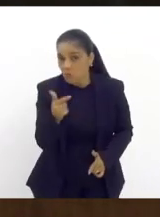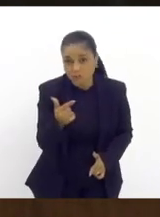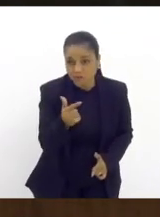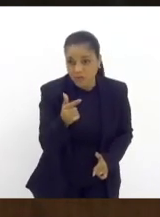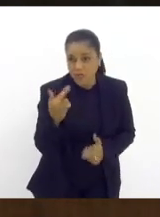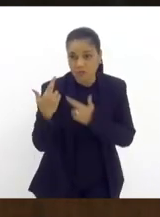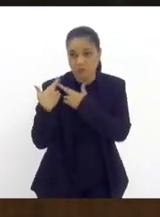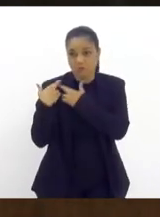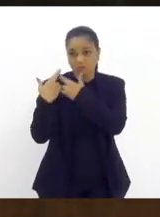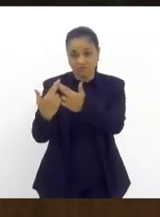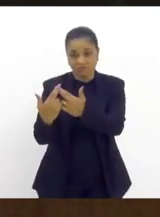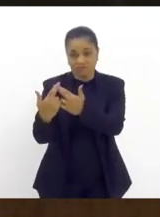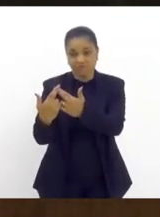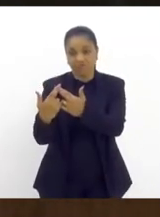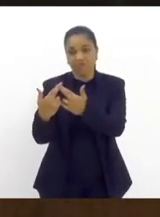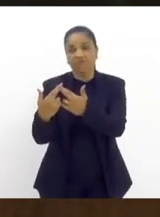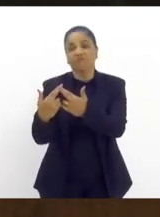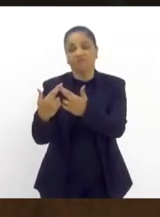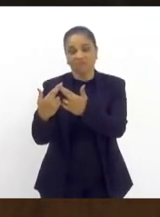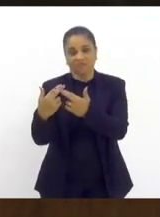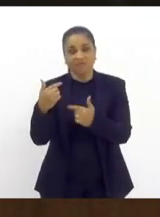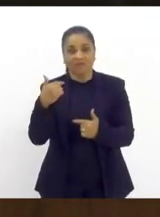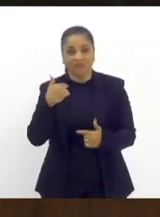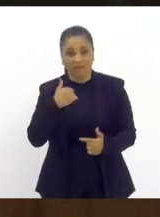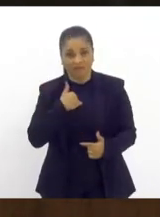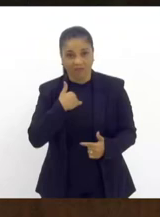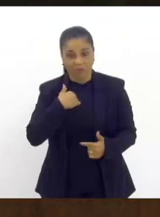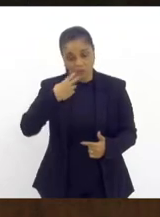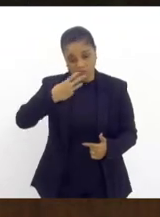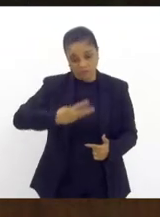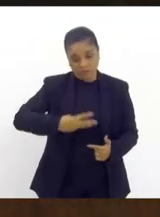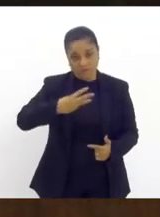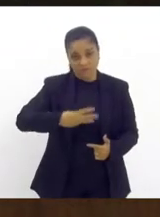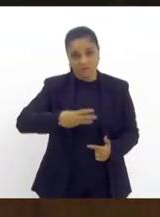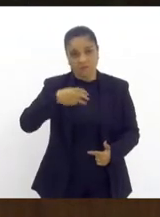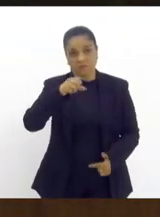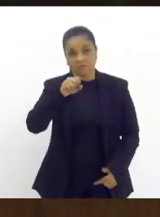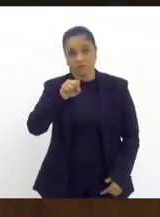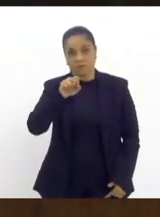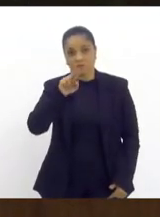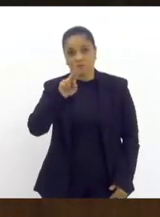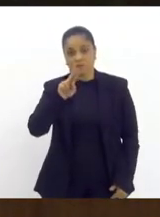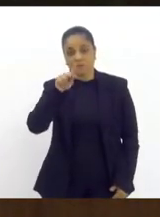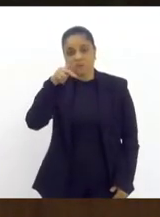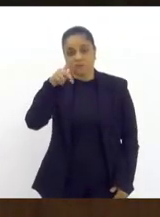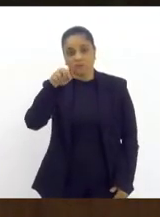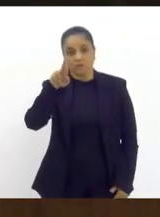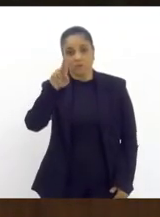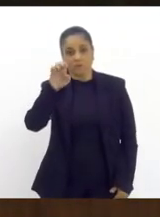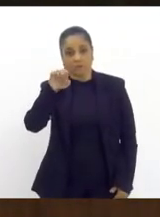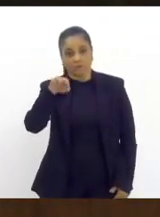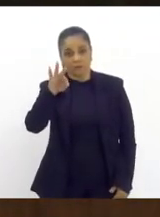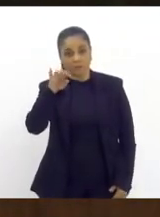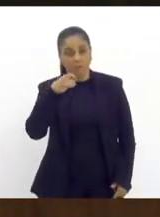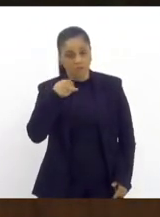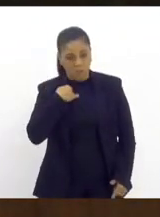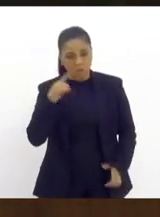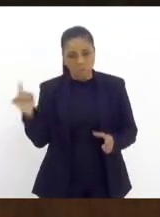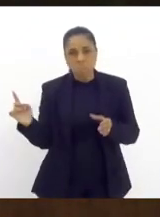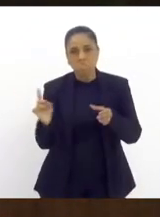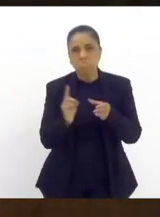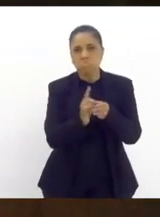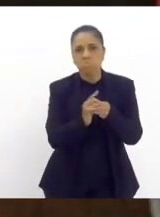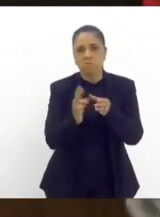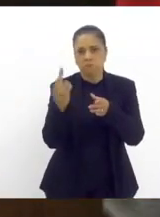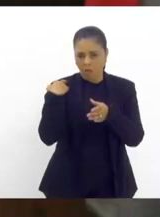momento mesmo sendo terceiro suplente eu sou membro da ccj esta questão que o